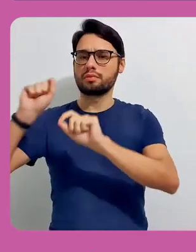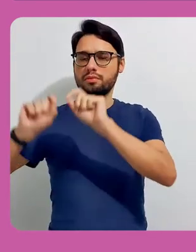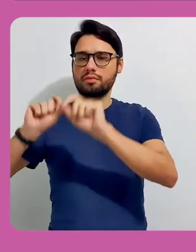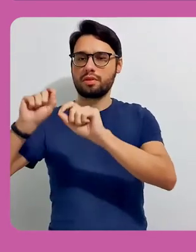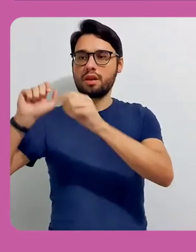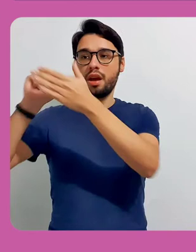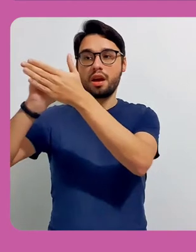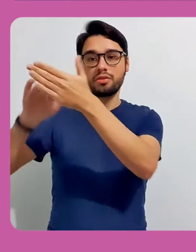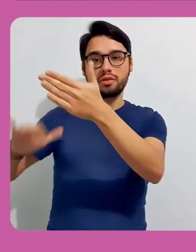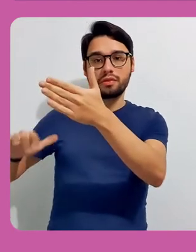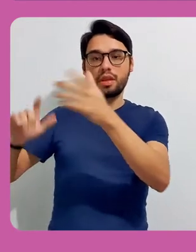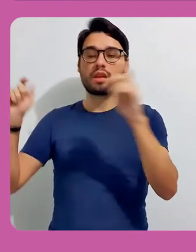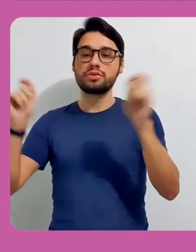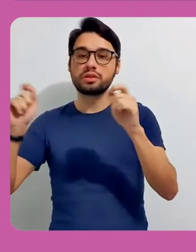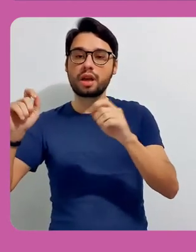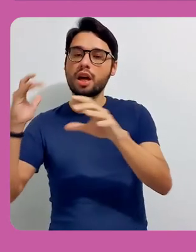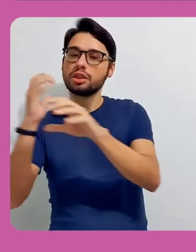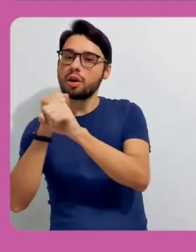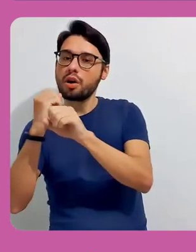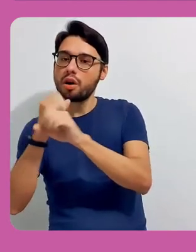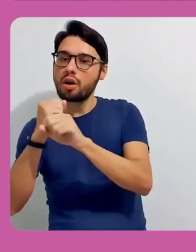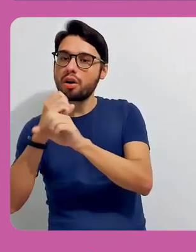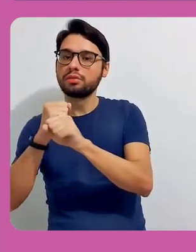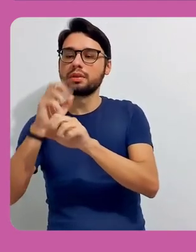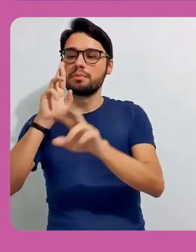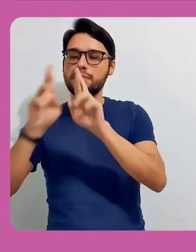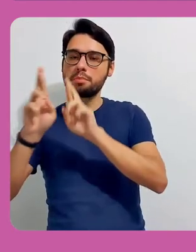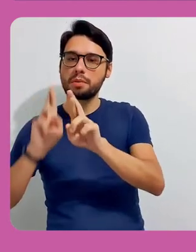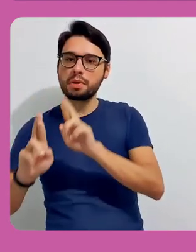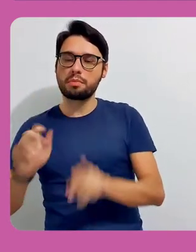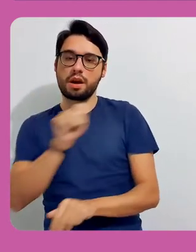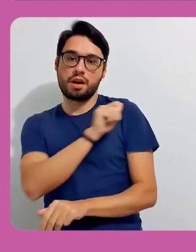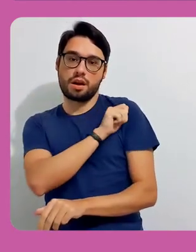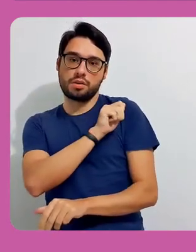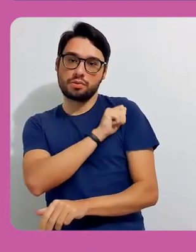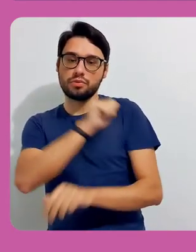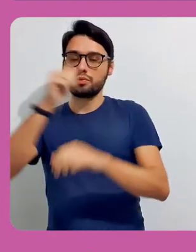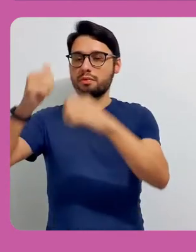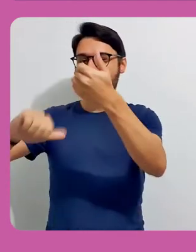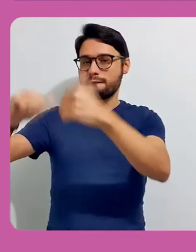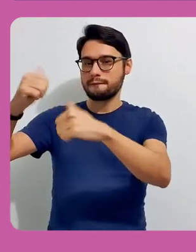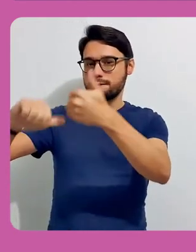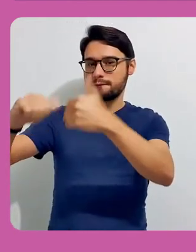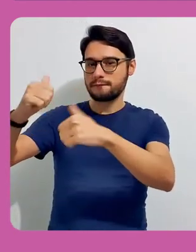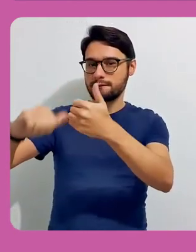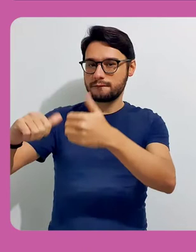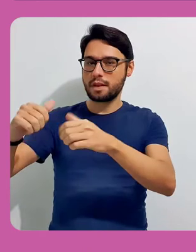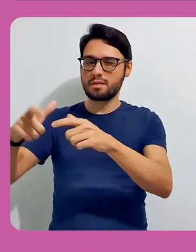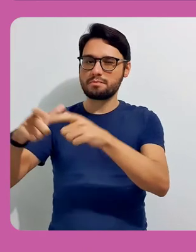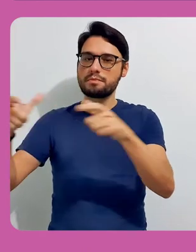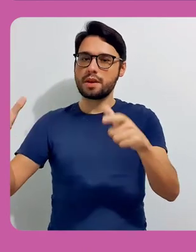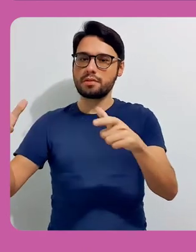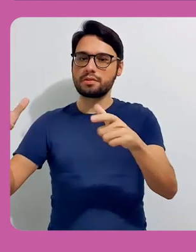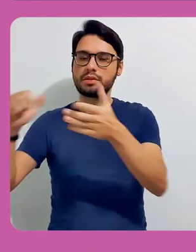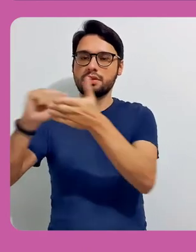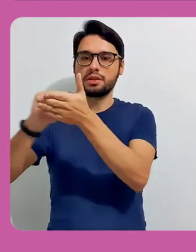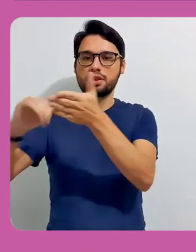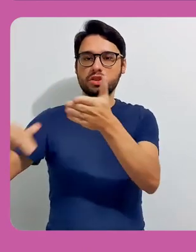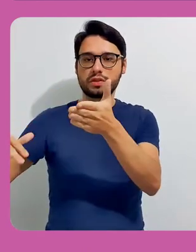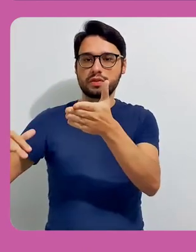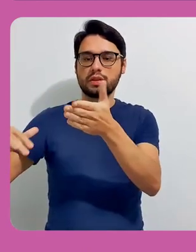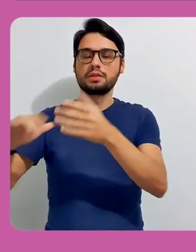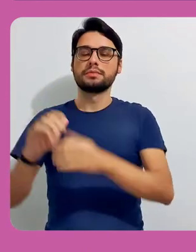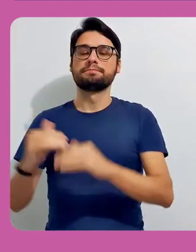e os recursos é que as atividades permitem essa interação com usuário e mais ainda a maioria dessas atividades